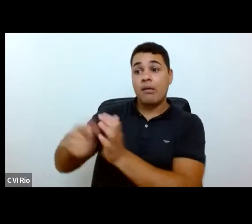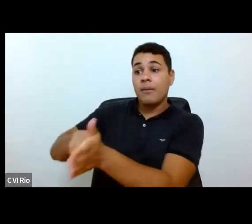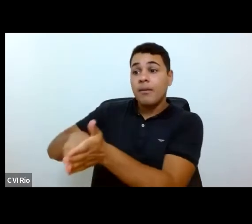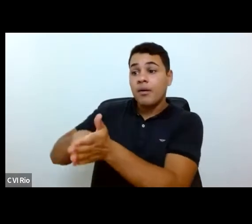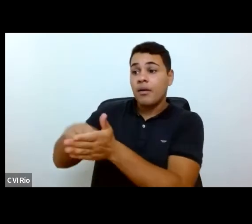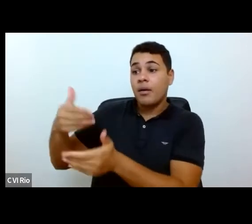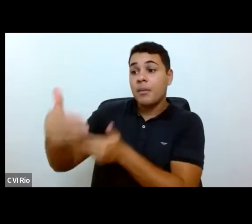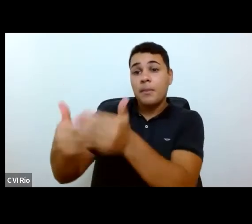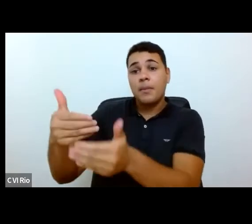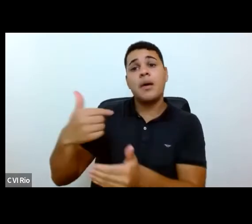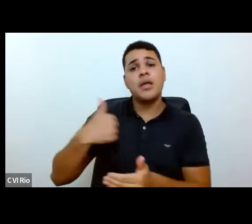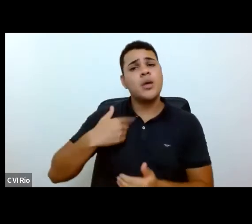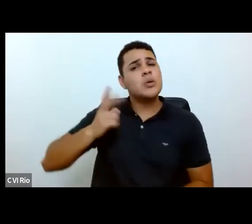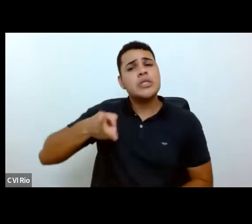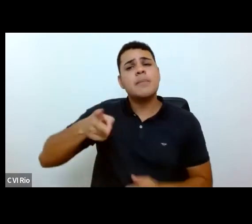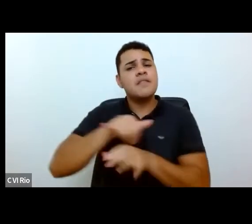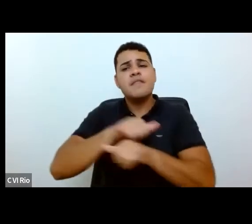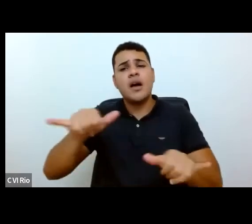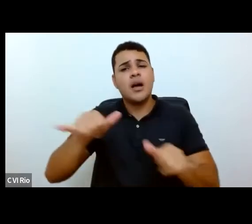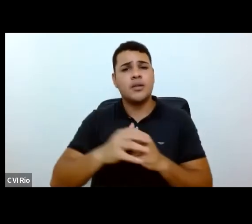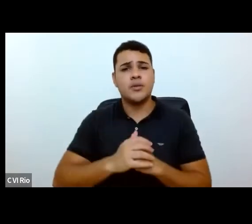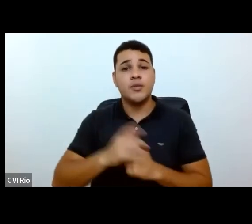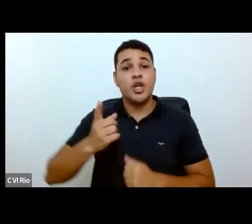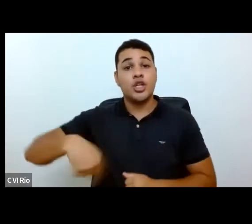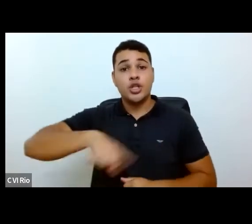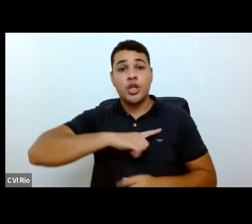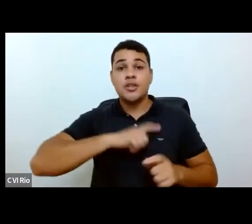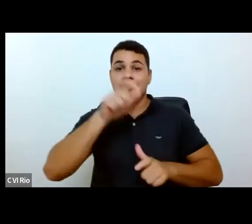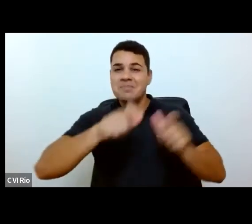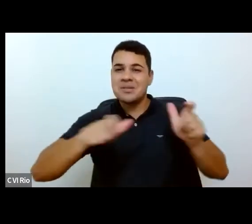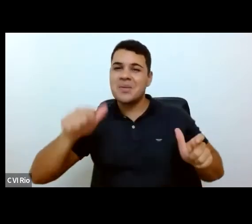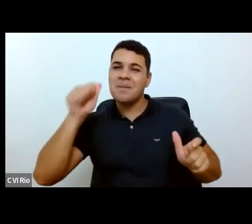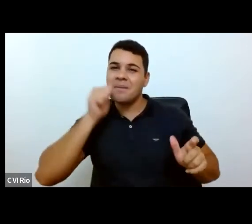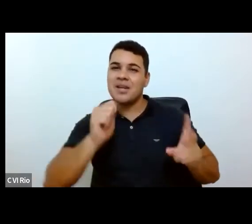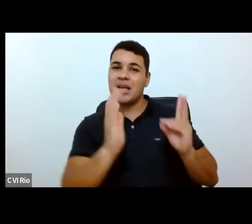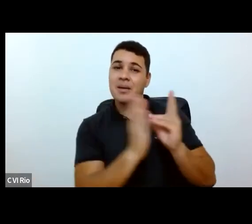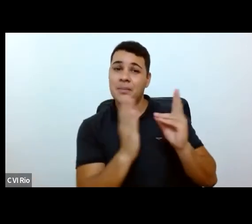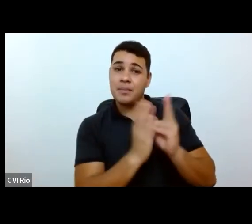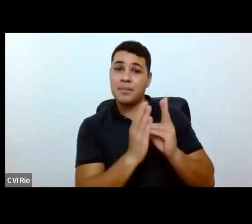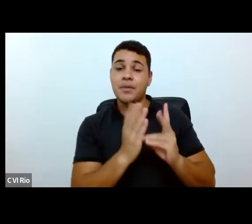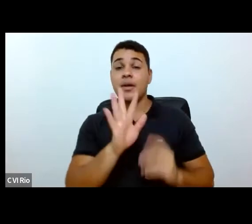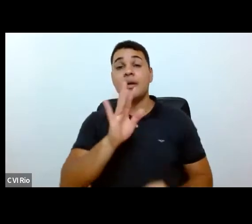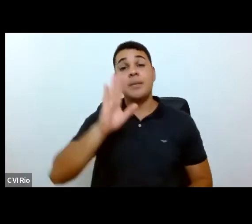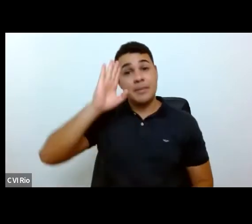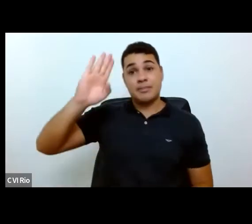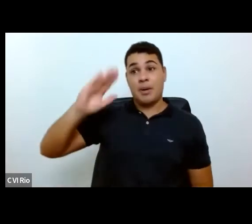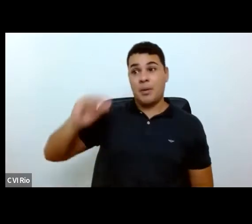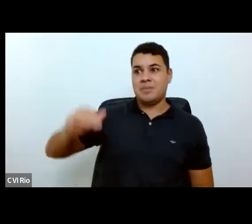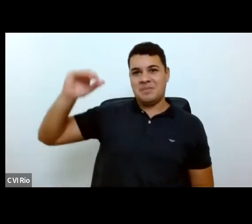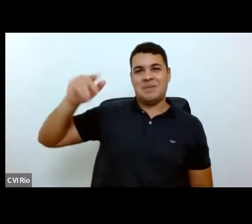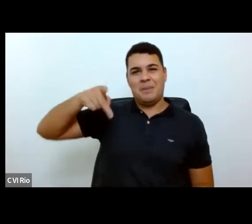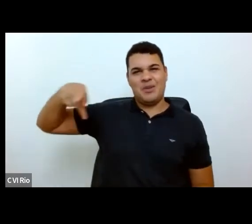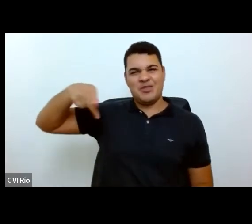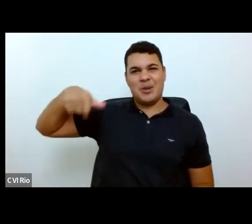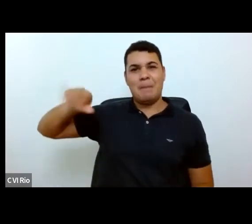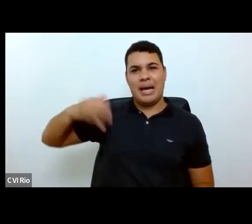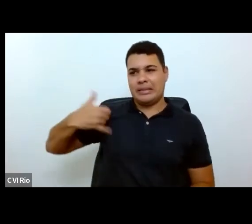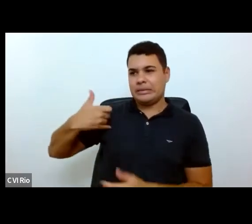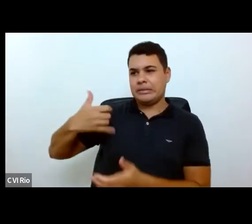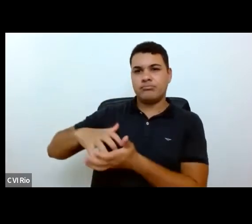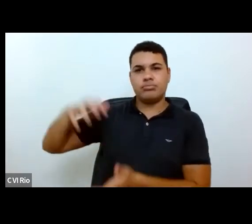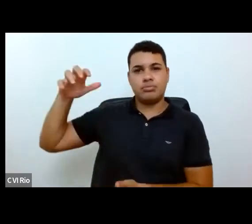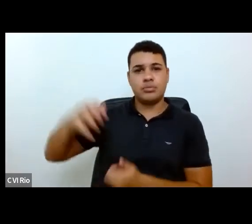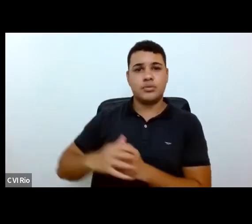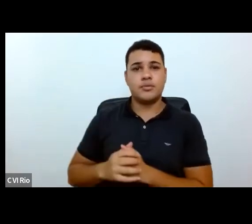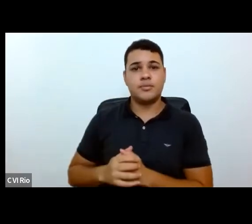que, principalmente para nós mulheres indígenas, está na professora mais velha. E a professora mais velha se